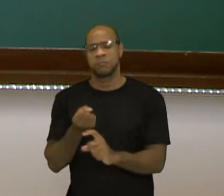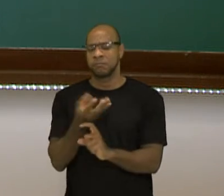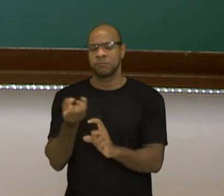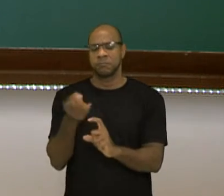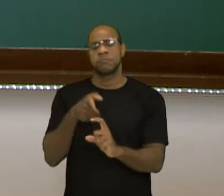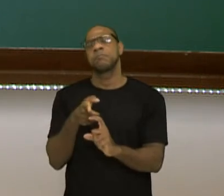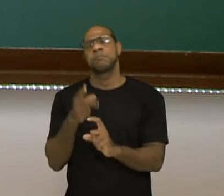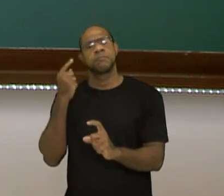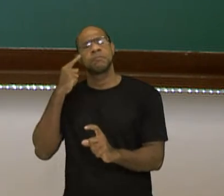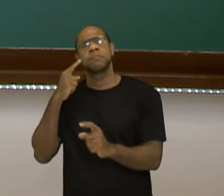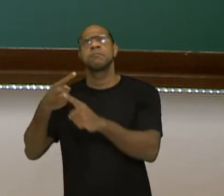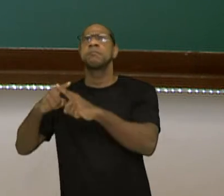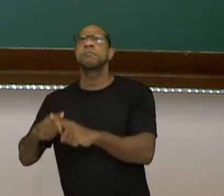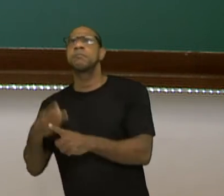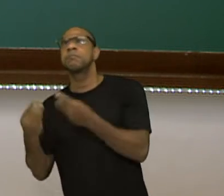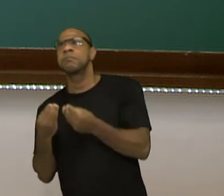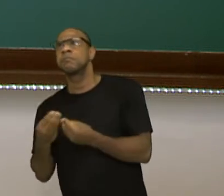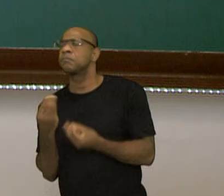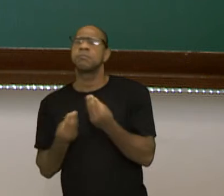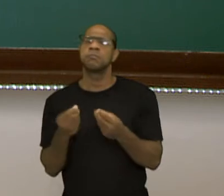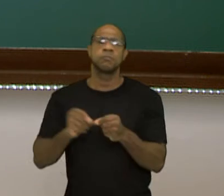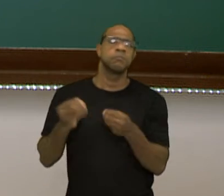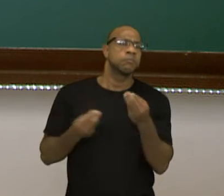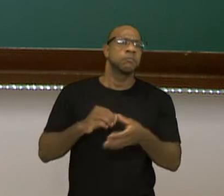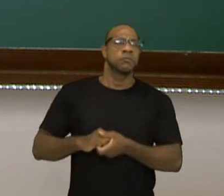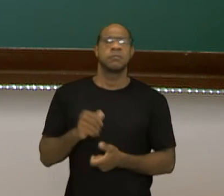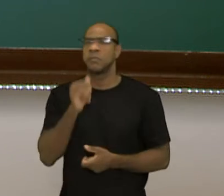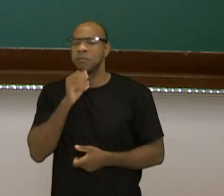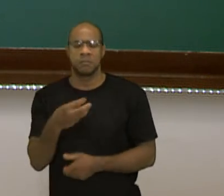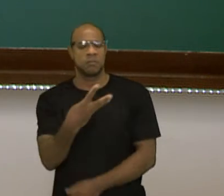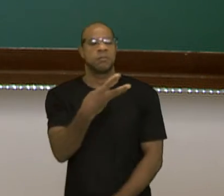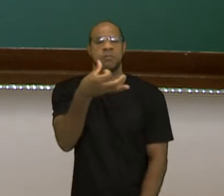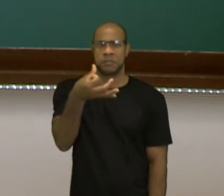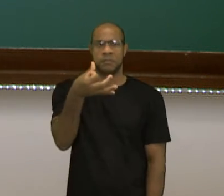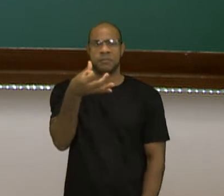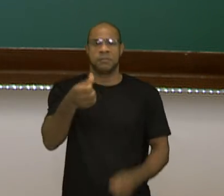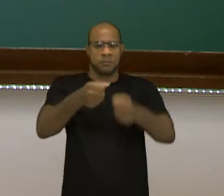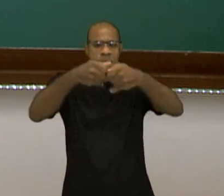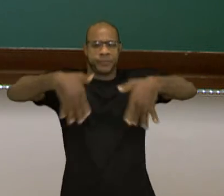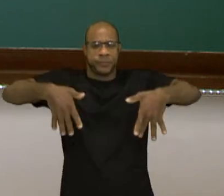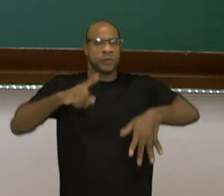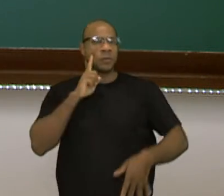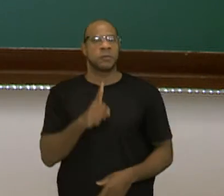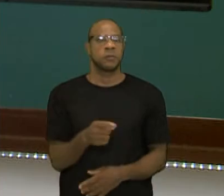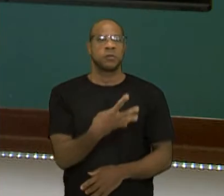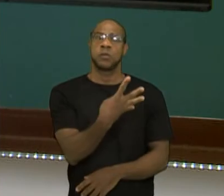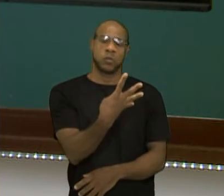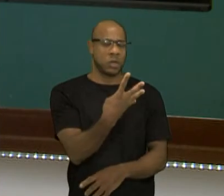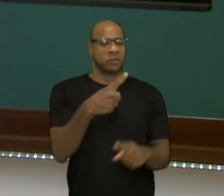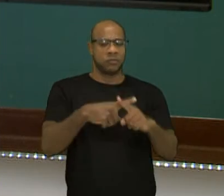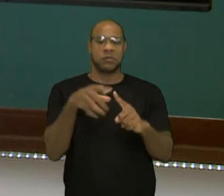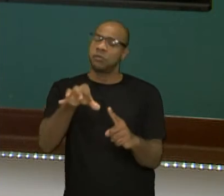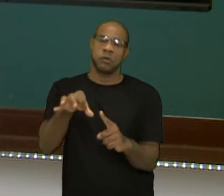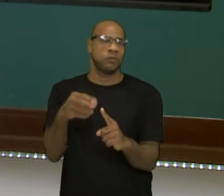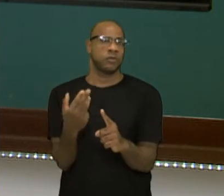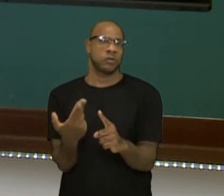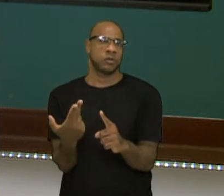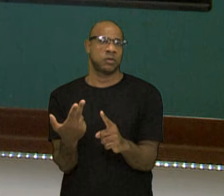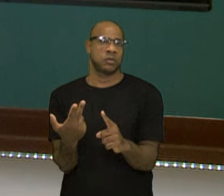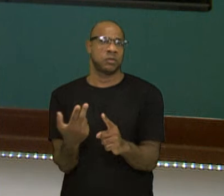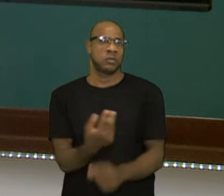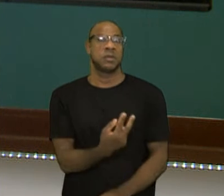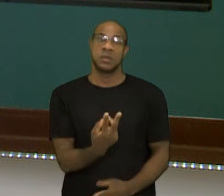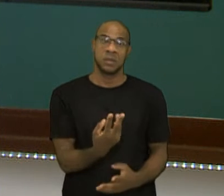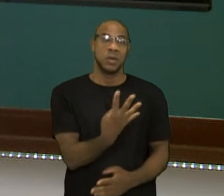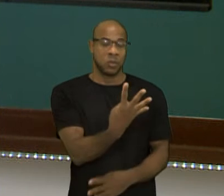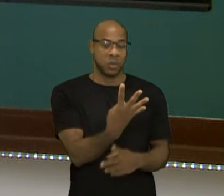multiplicação. E como que a gente pode fazer isso? Olha o 36. 36 eu sei que é 4 vezes 9, mas o 4 eu sei que é 2